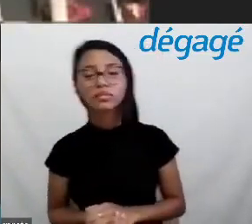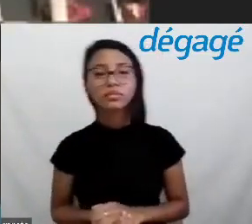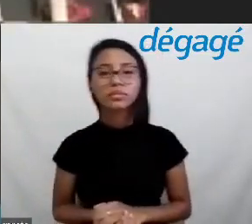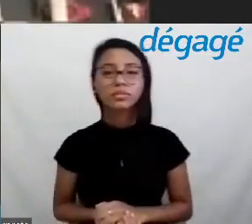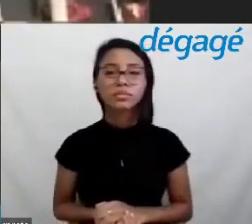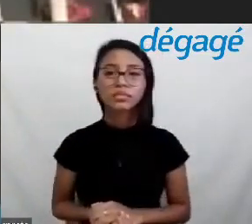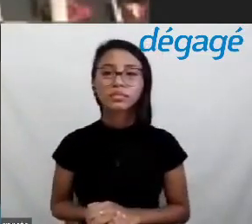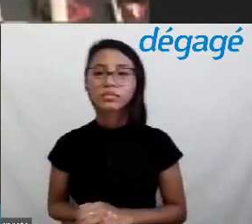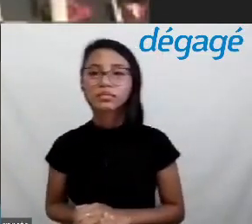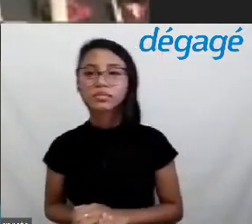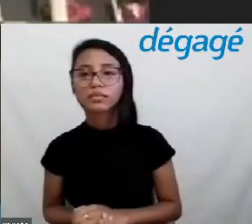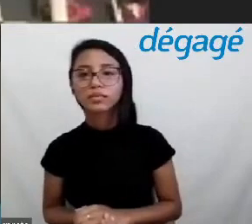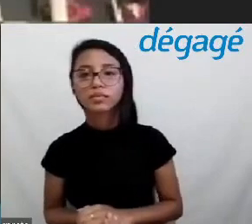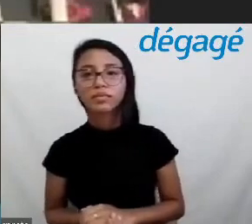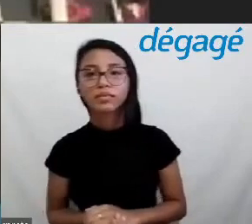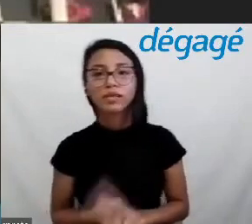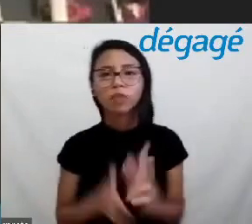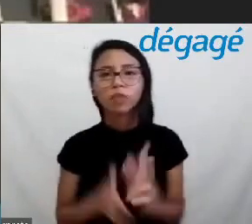Montado num cavalo ferro,